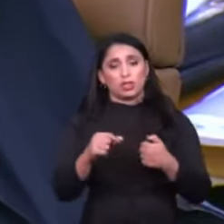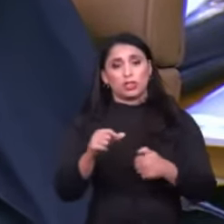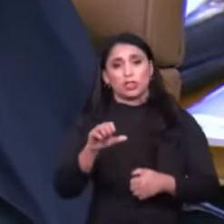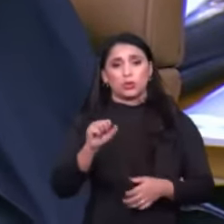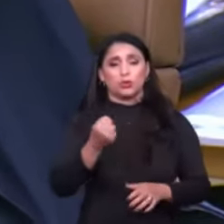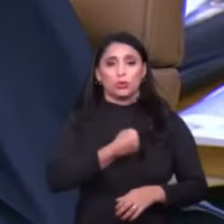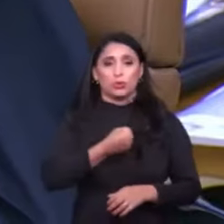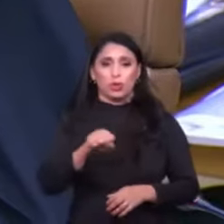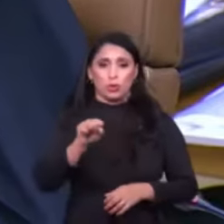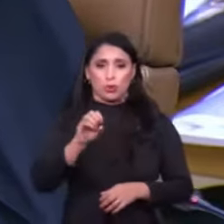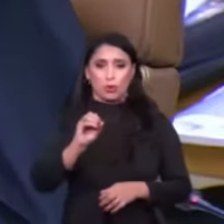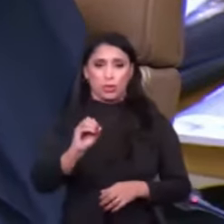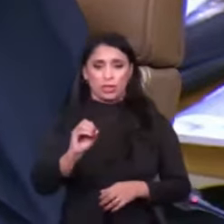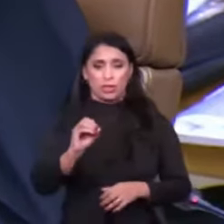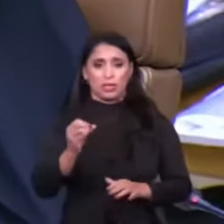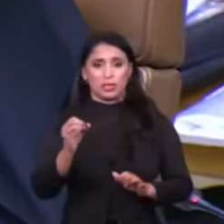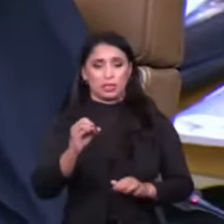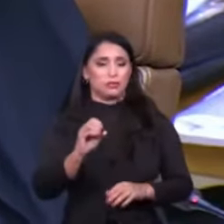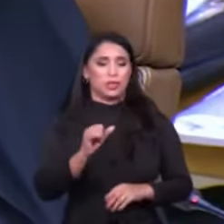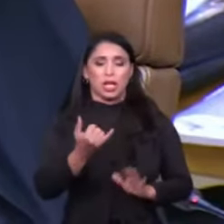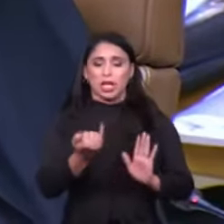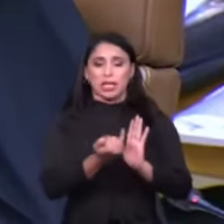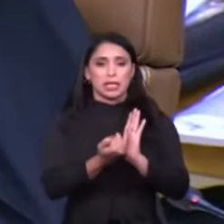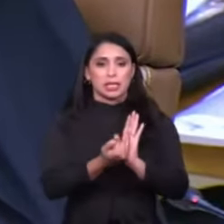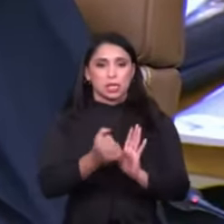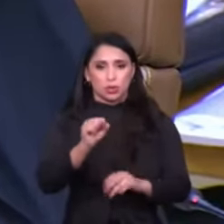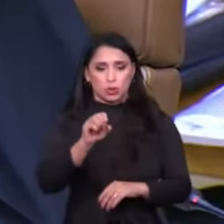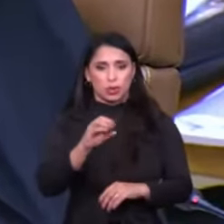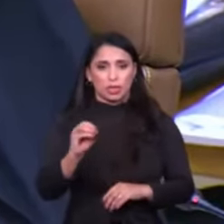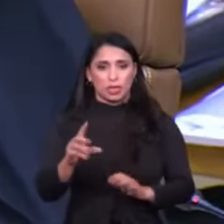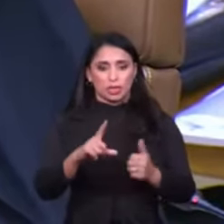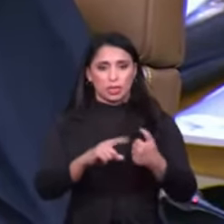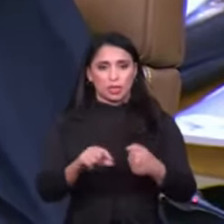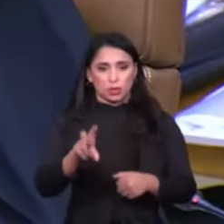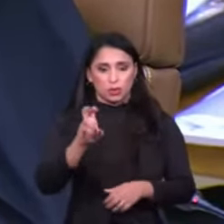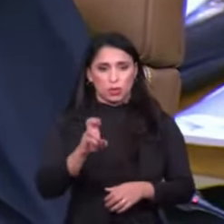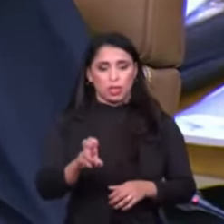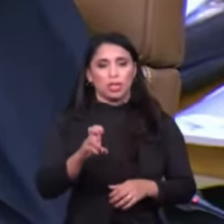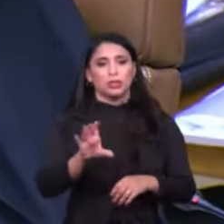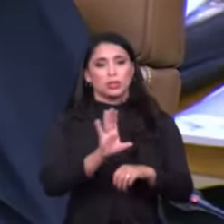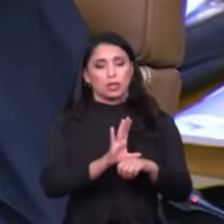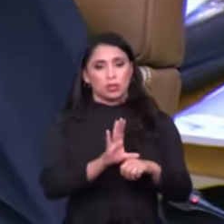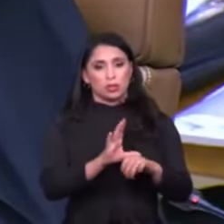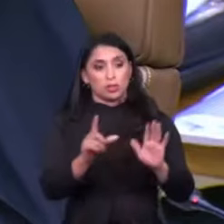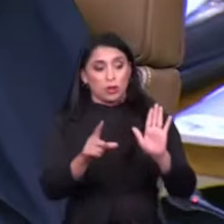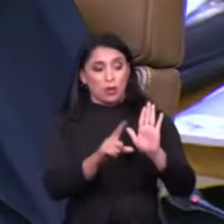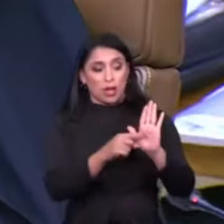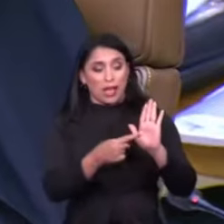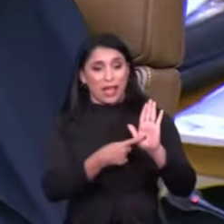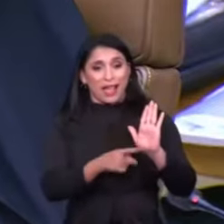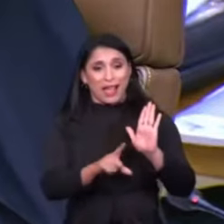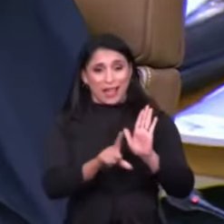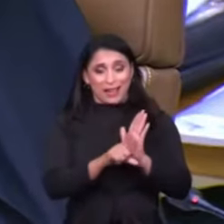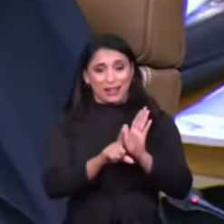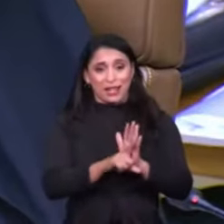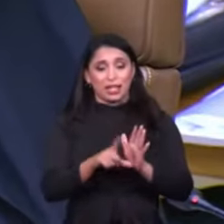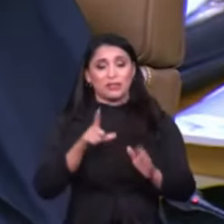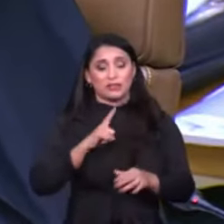80, do inciso 80 ao artigo 5º da Constituição Federal nos seguintes termos: a lei considerará crime a posse e o